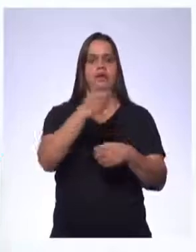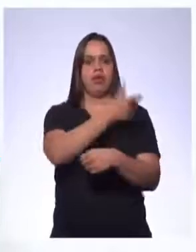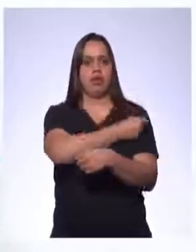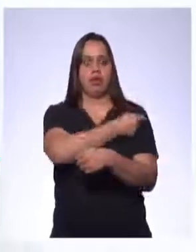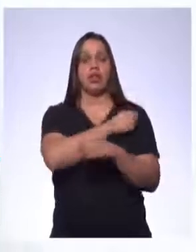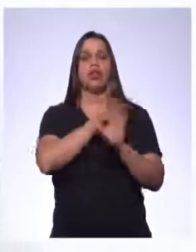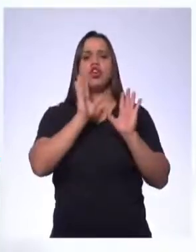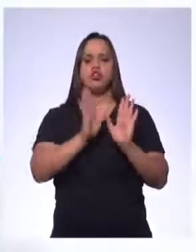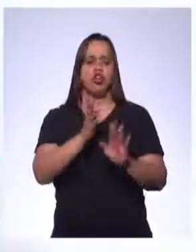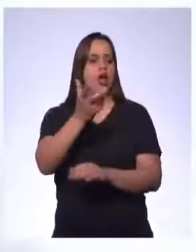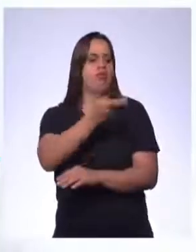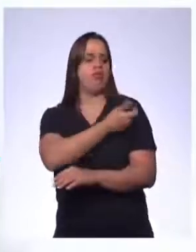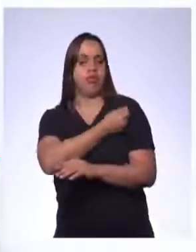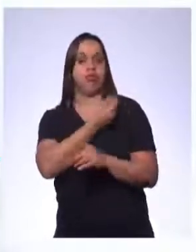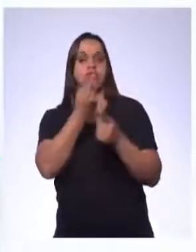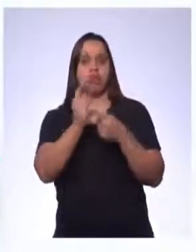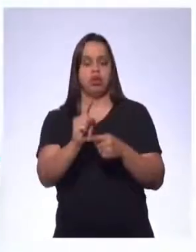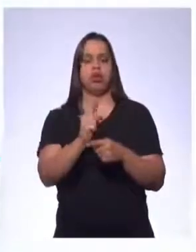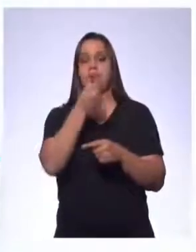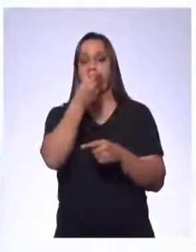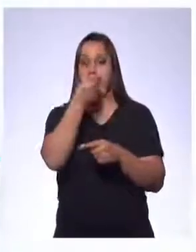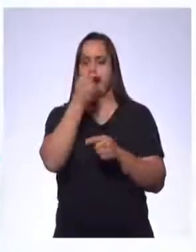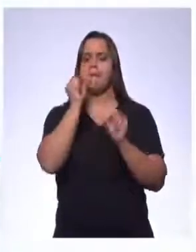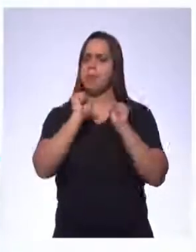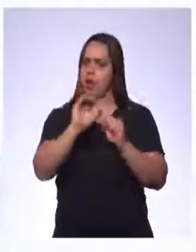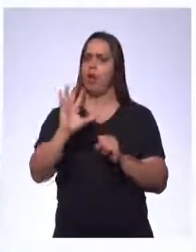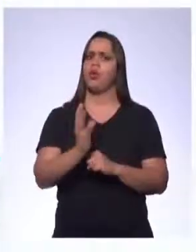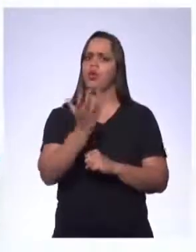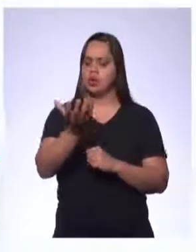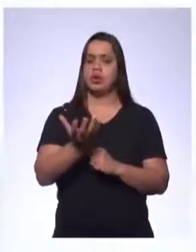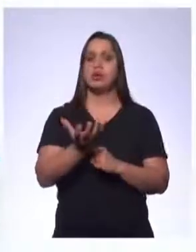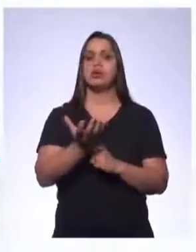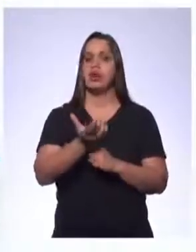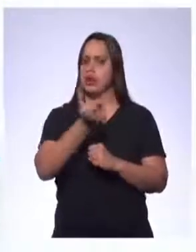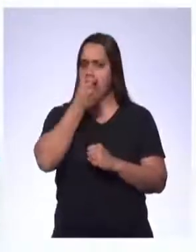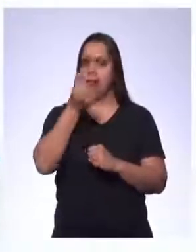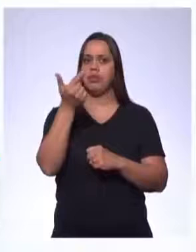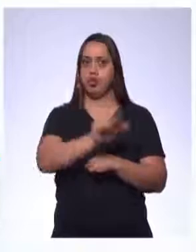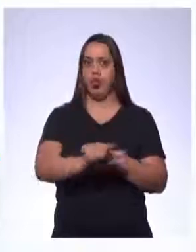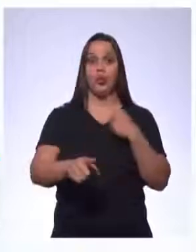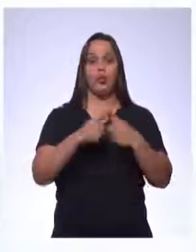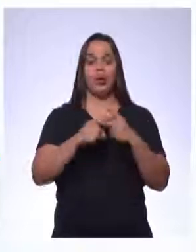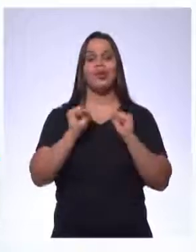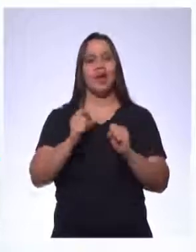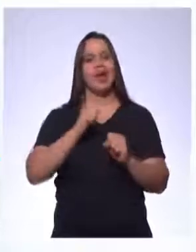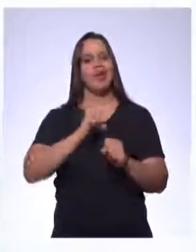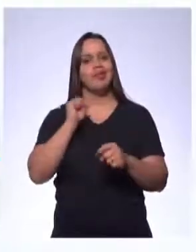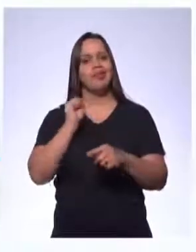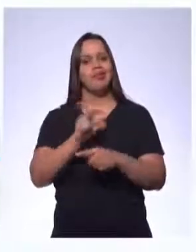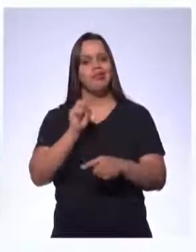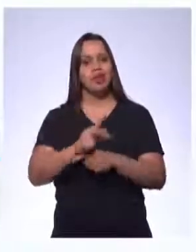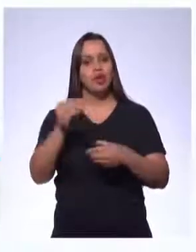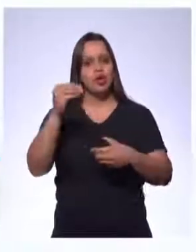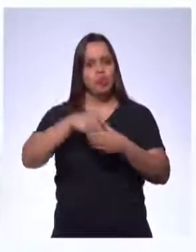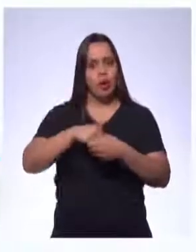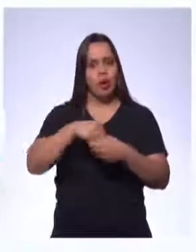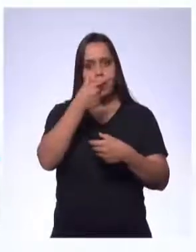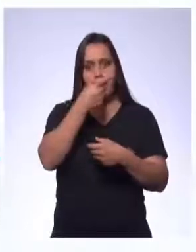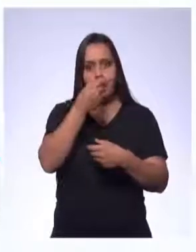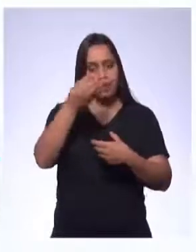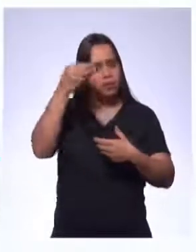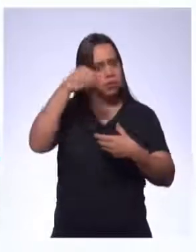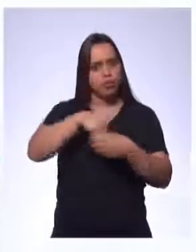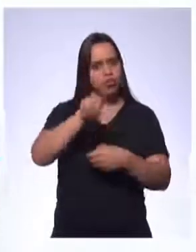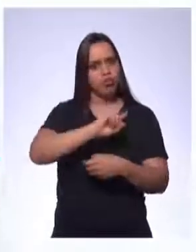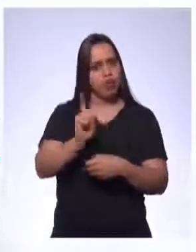eu tomando a vacina da gripe, eu posso ficar gripado, porque existem vírus da gripe que não estão naquela vacina, porque são muitos vírus. Então,